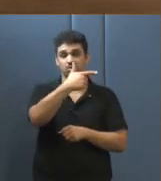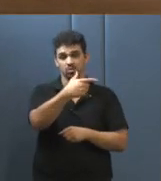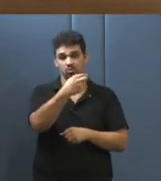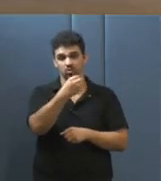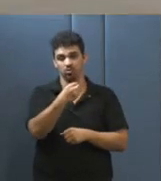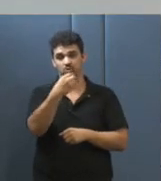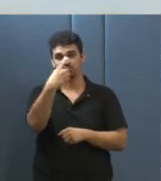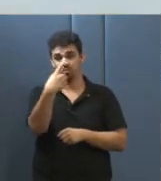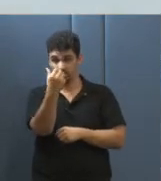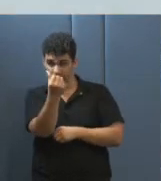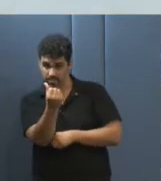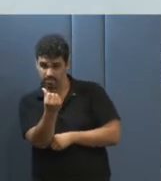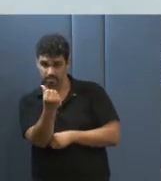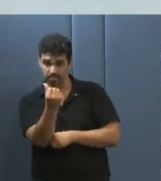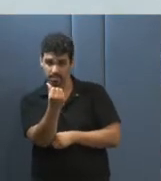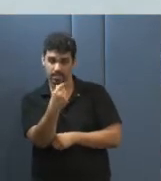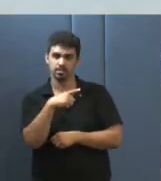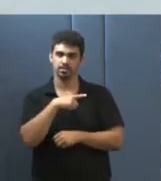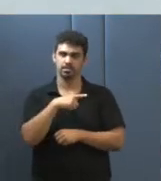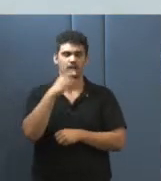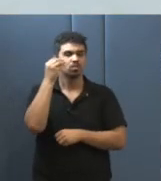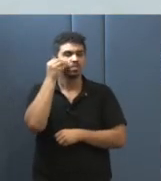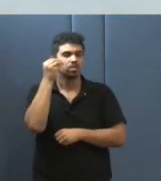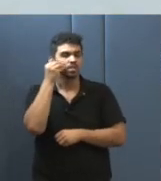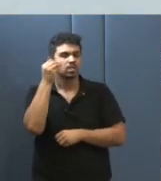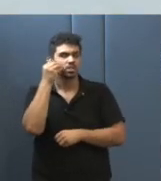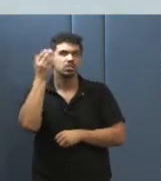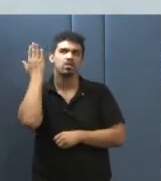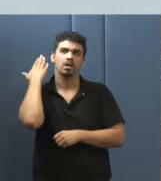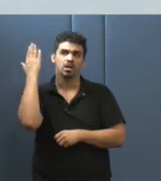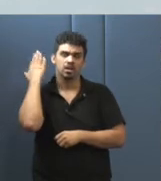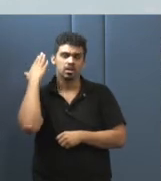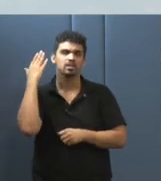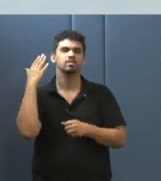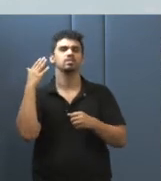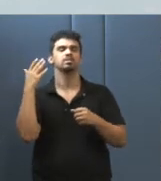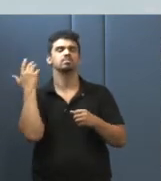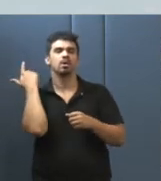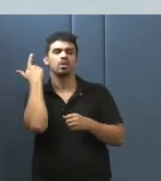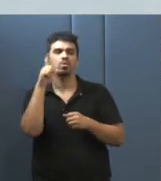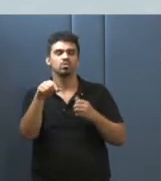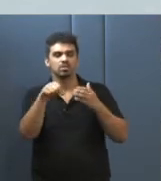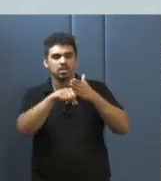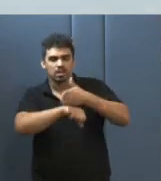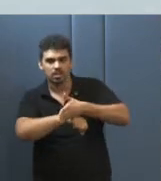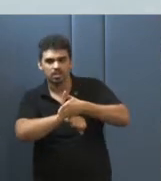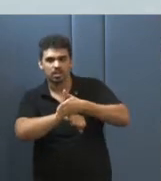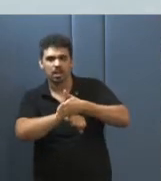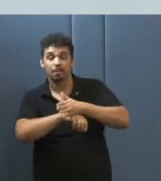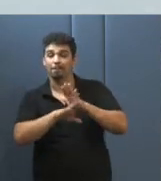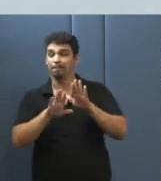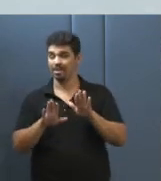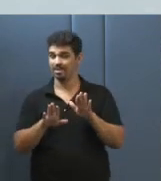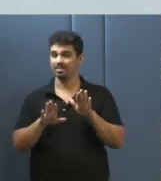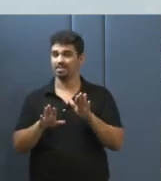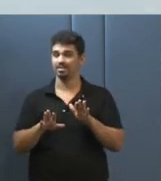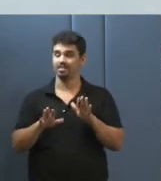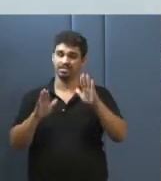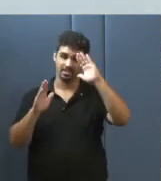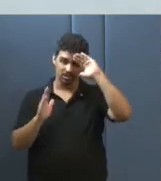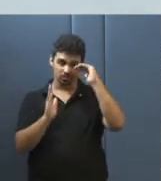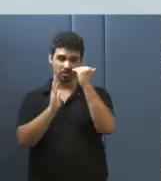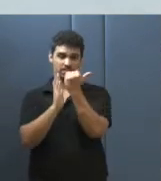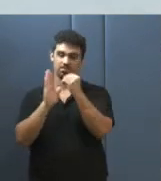em novembro de 2016. Houve uma tentativa anterior de entrada no clube, mas em virtude do não respeito a uma